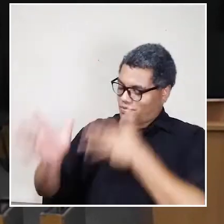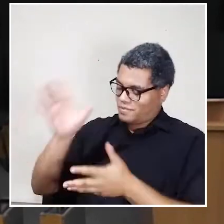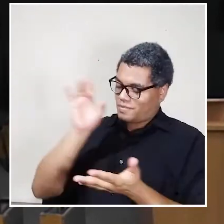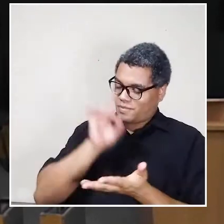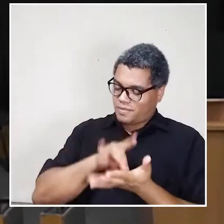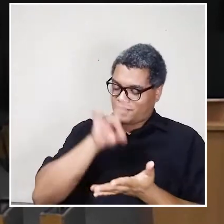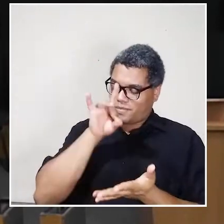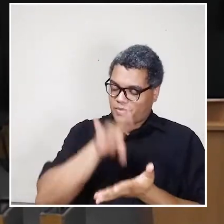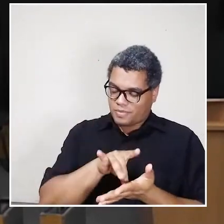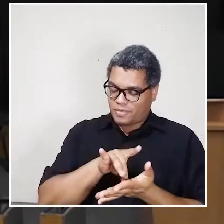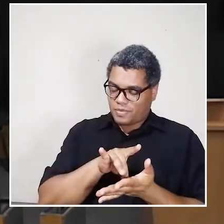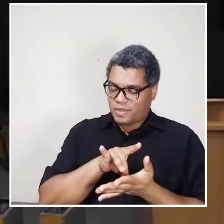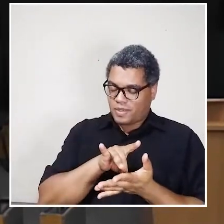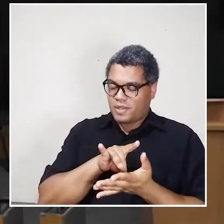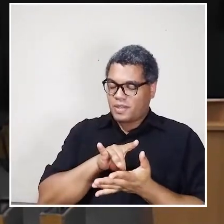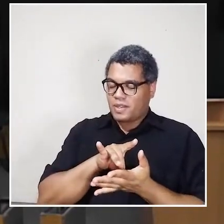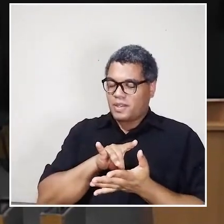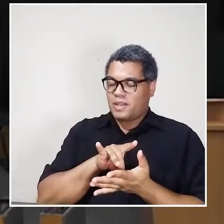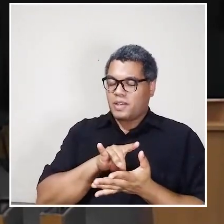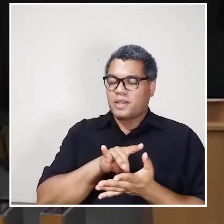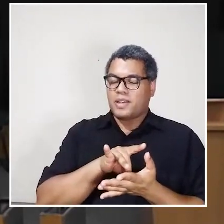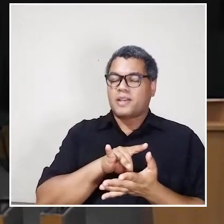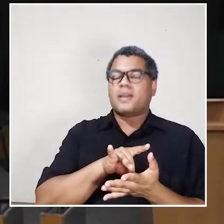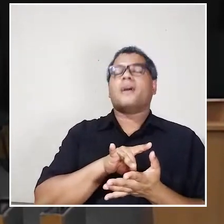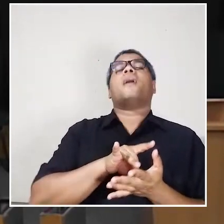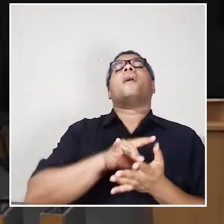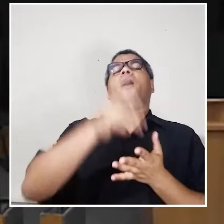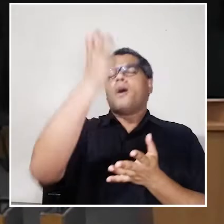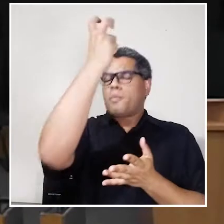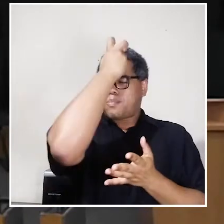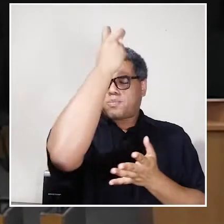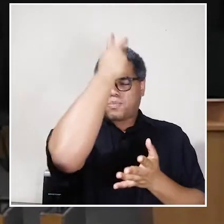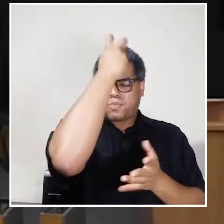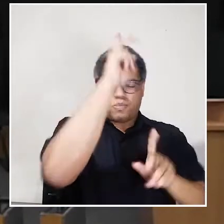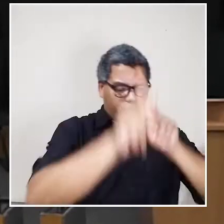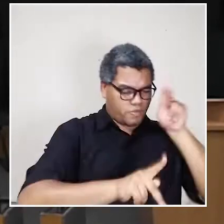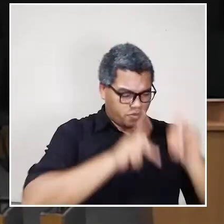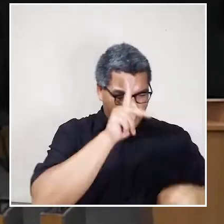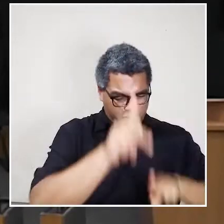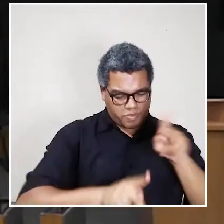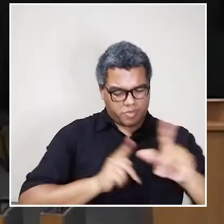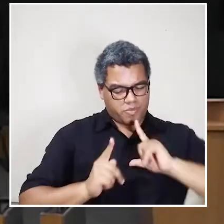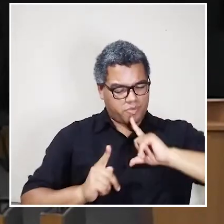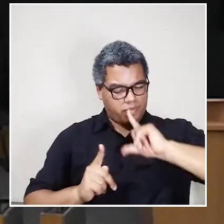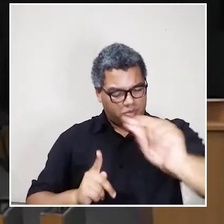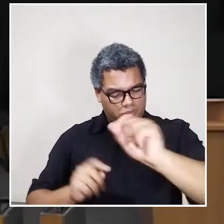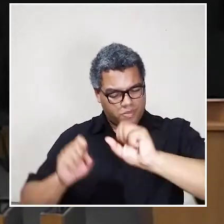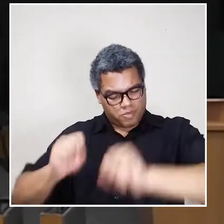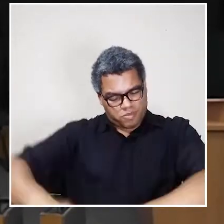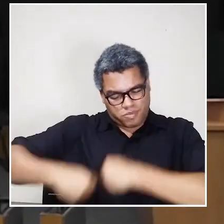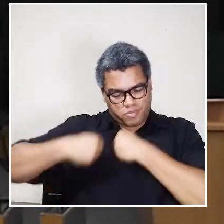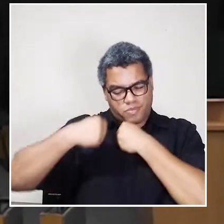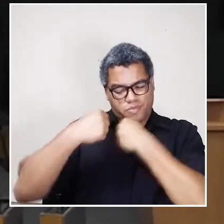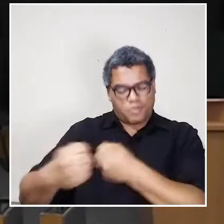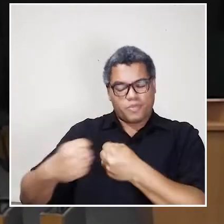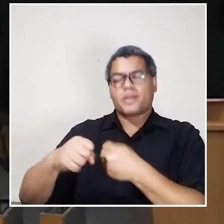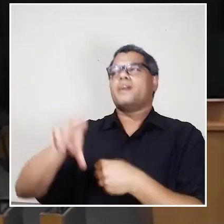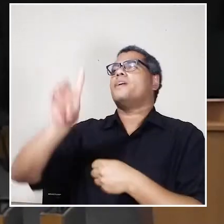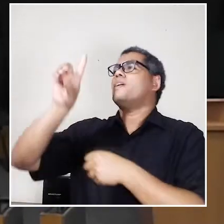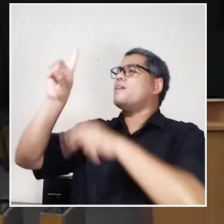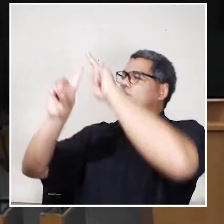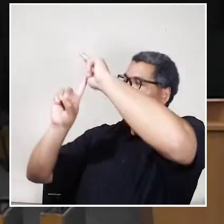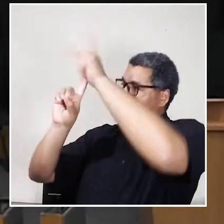ó Senhor nosso Deus, que tiraste o teu povo da terra do Egito com mão poderosa, e a ti mesmo